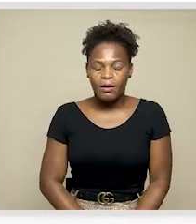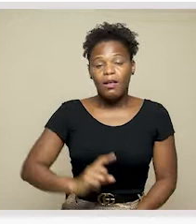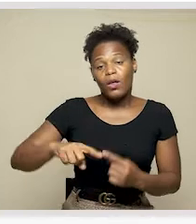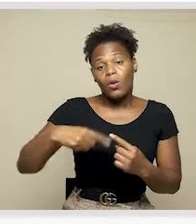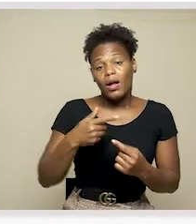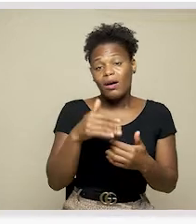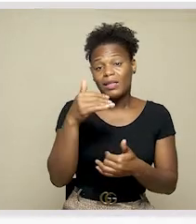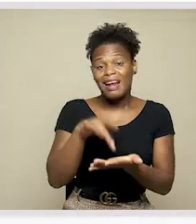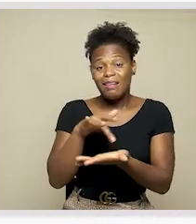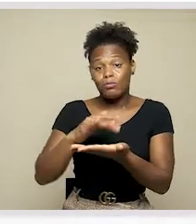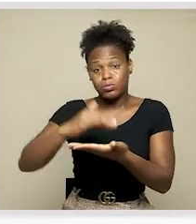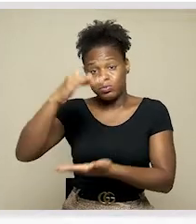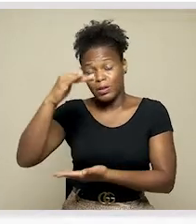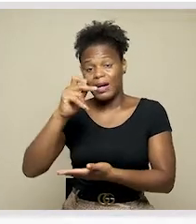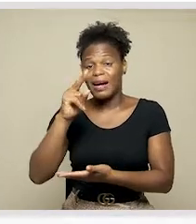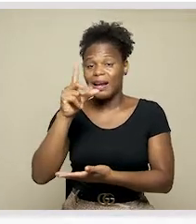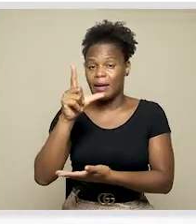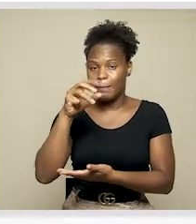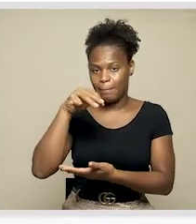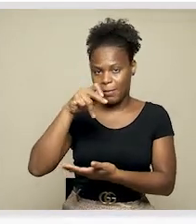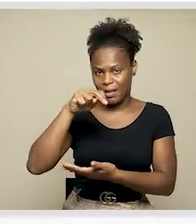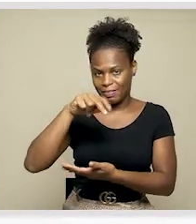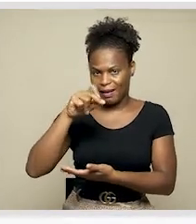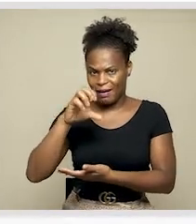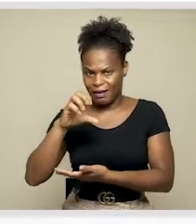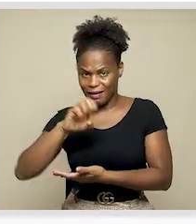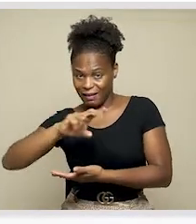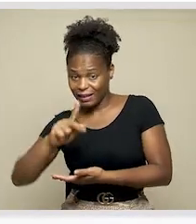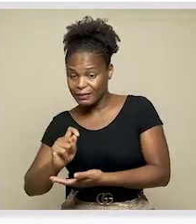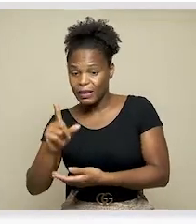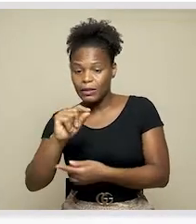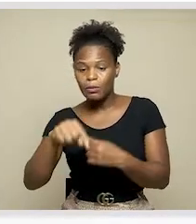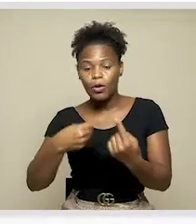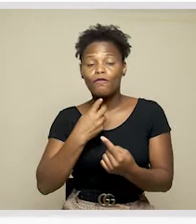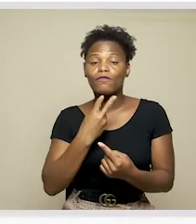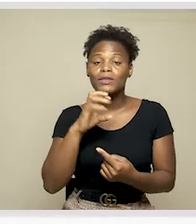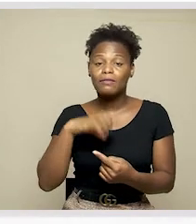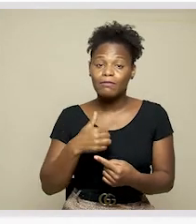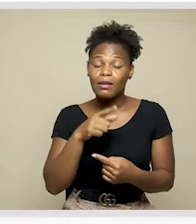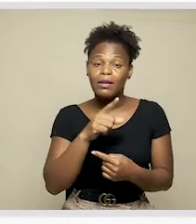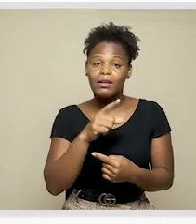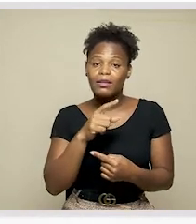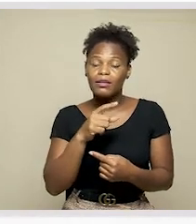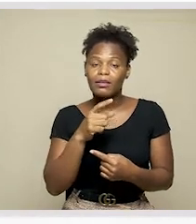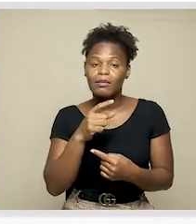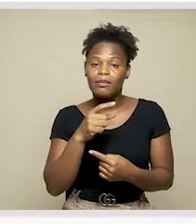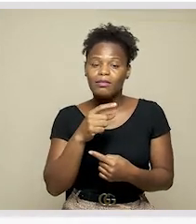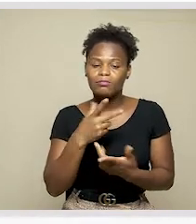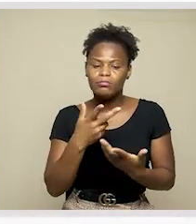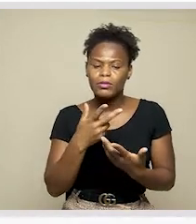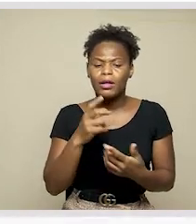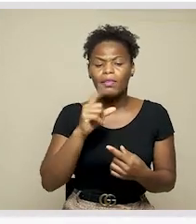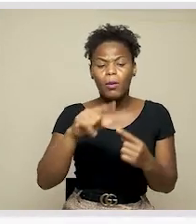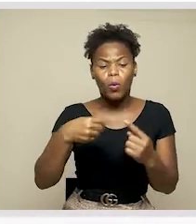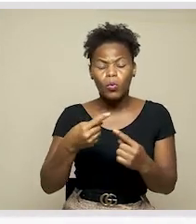Para além do Almanaque Luso-Africano e também da Voz de Cabo Verde, outros periódicos importantes, nessa altura, nós destacamos aqui o